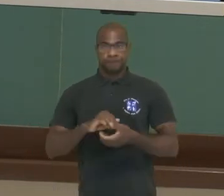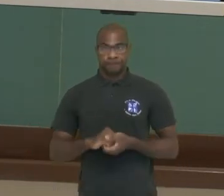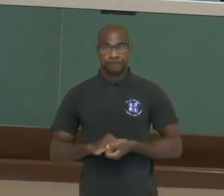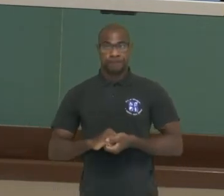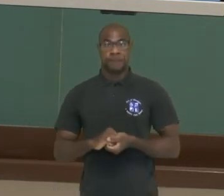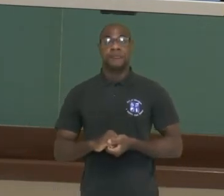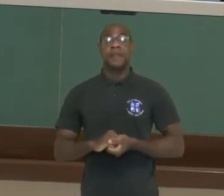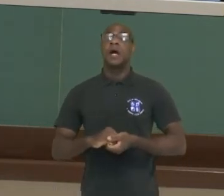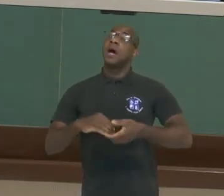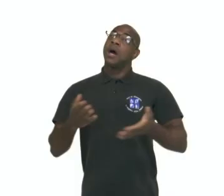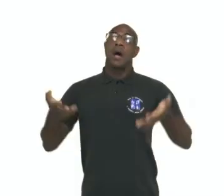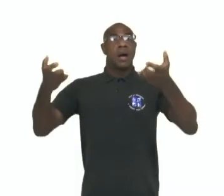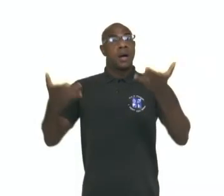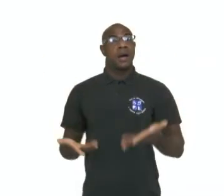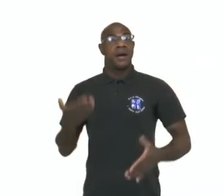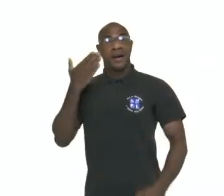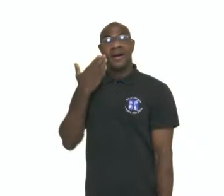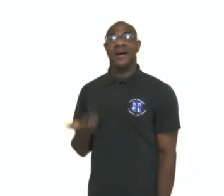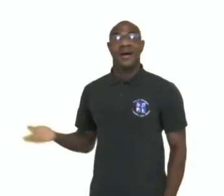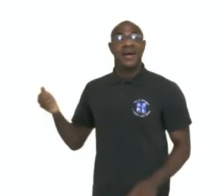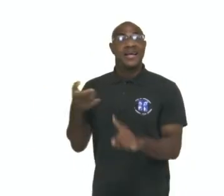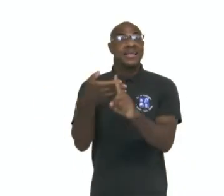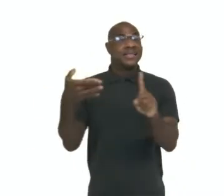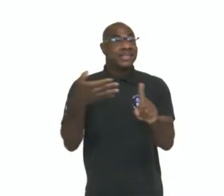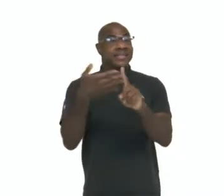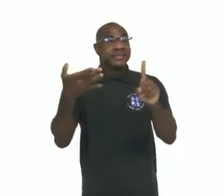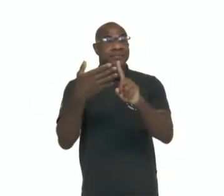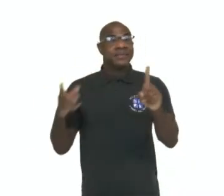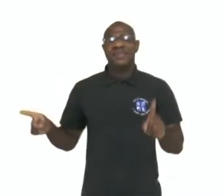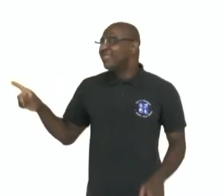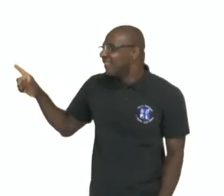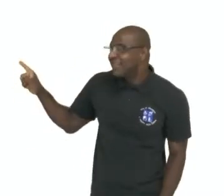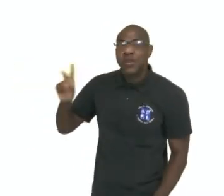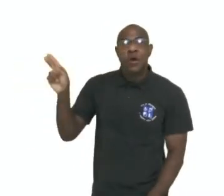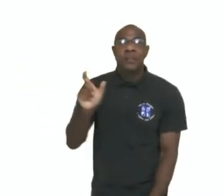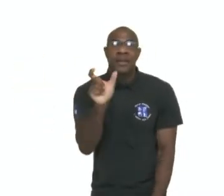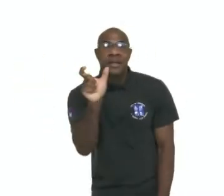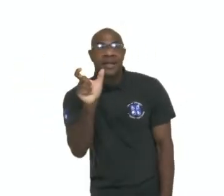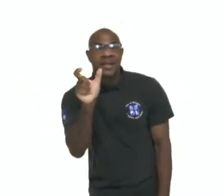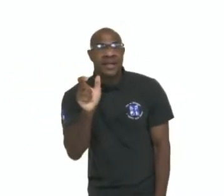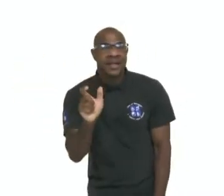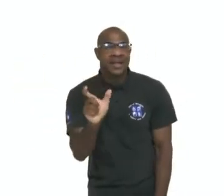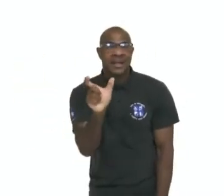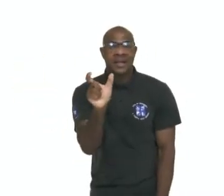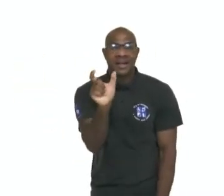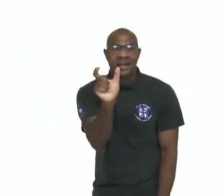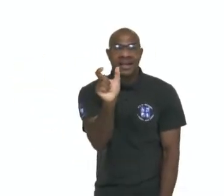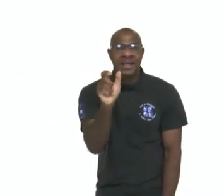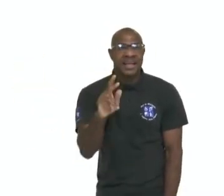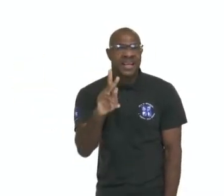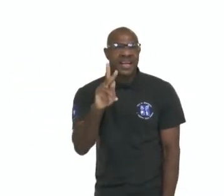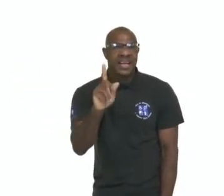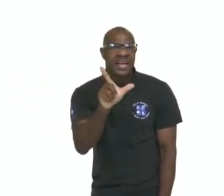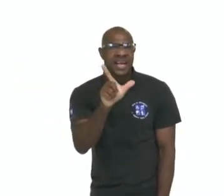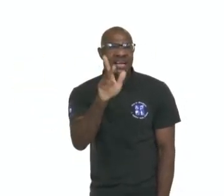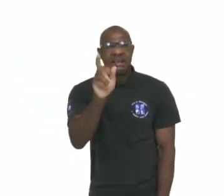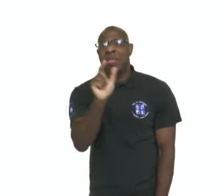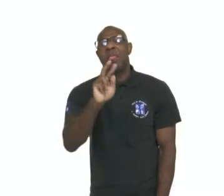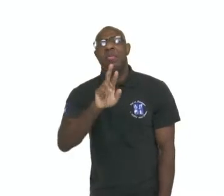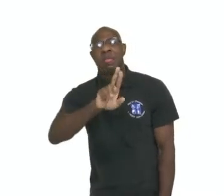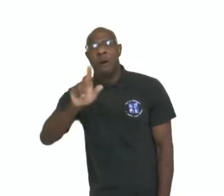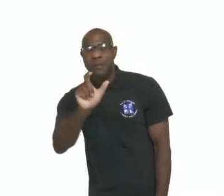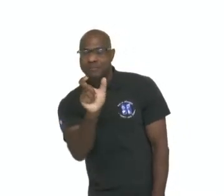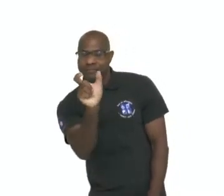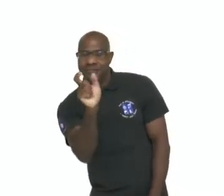Vamos falar agora sobre a síndrome de Klinefelter. A síndrome de Klinefelter ela foi descrita pela